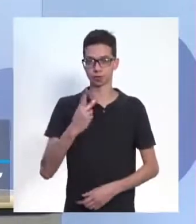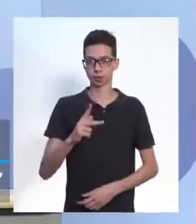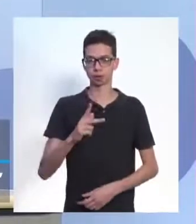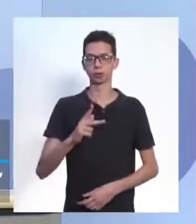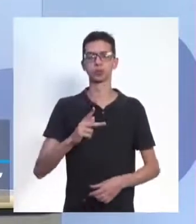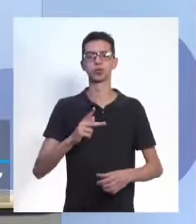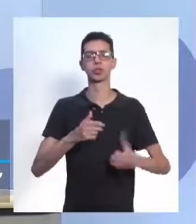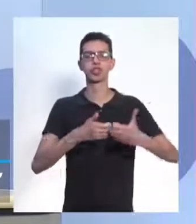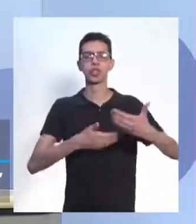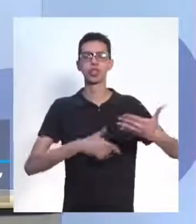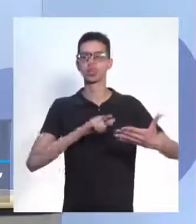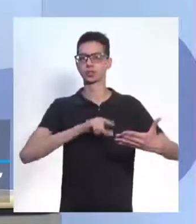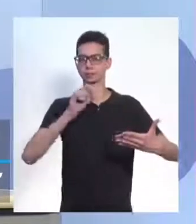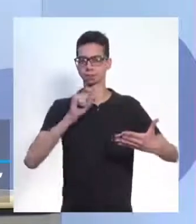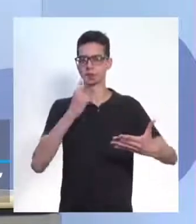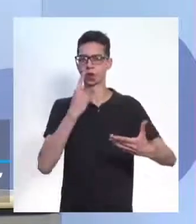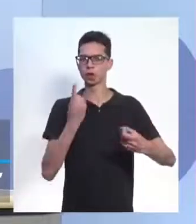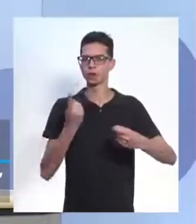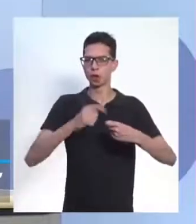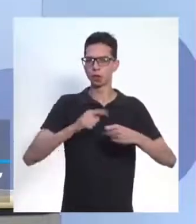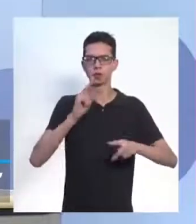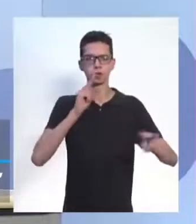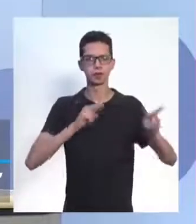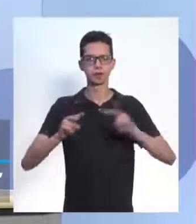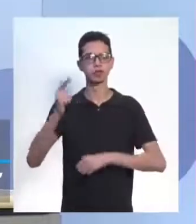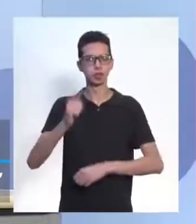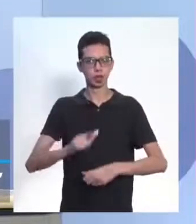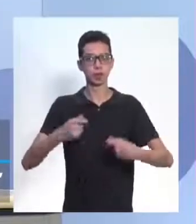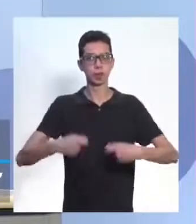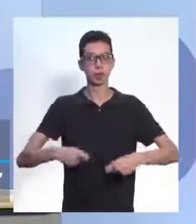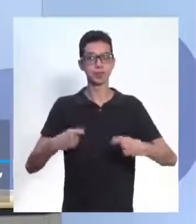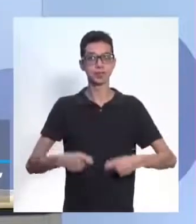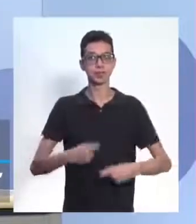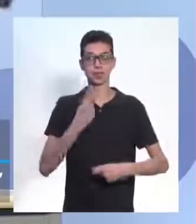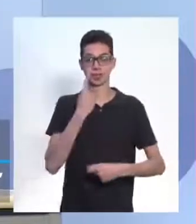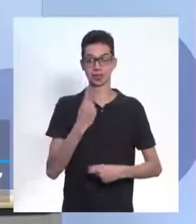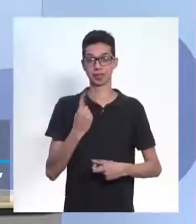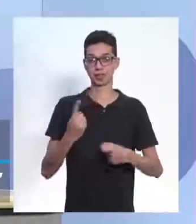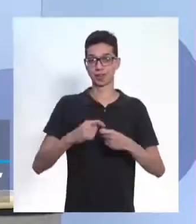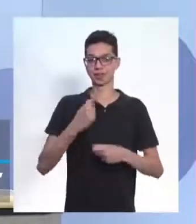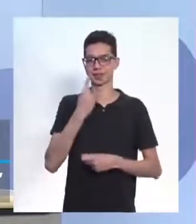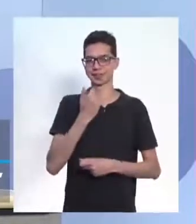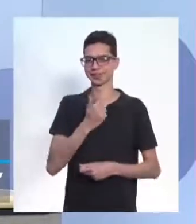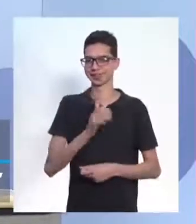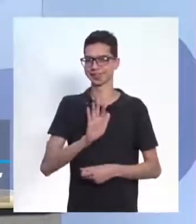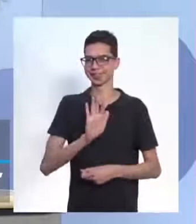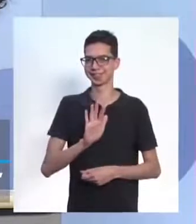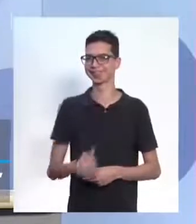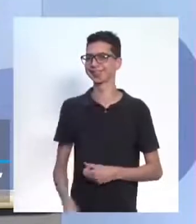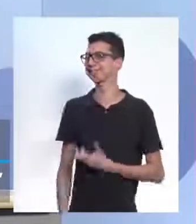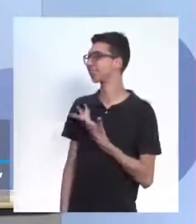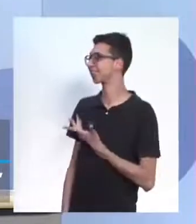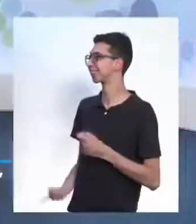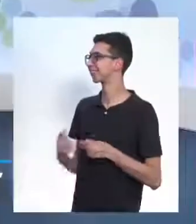mim, para enxergar. Volta lá para mim. Peraí, ó. Eu volto olha aqui, lá, olha volto lá. aqui. Peraí, eu volto aqui.